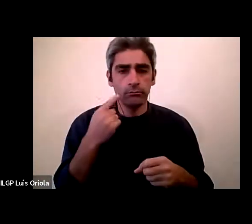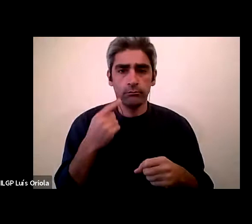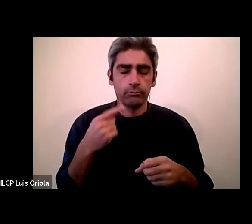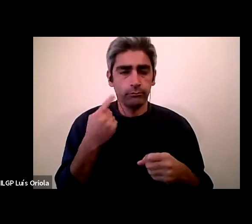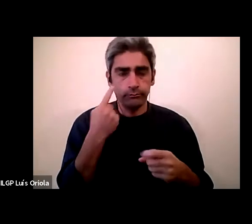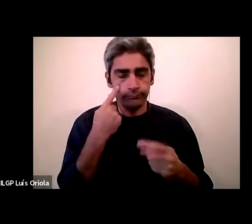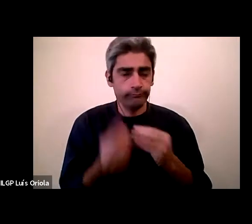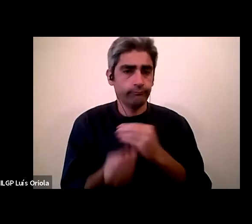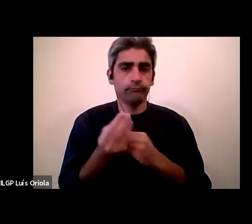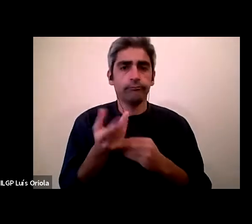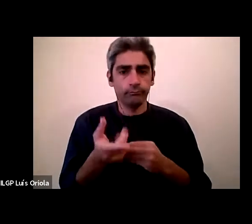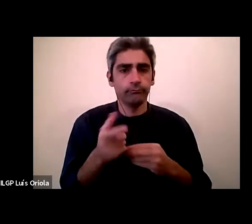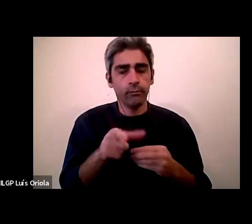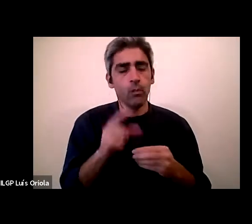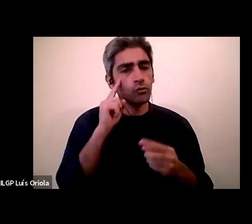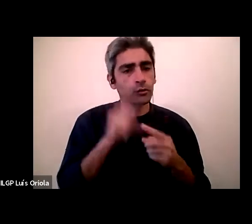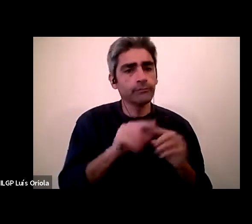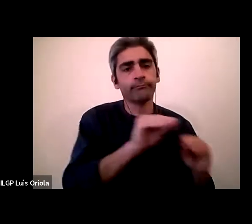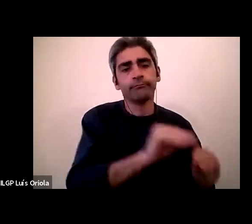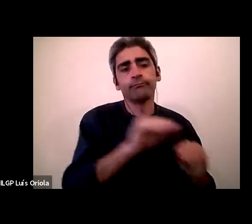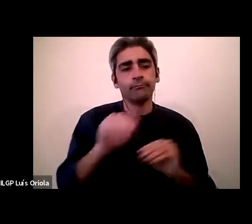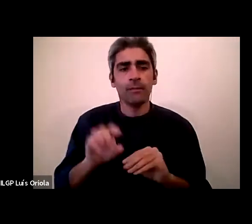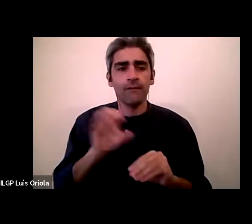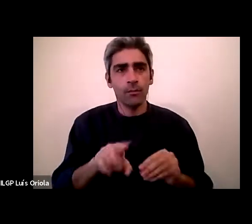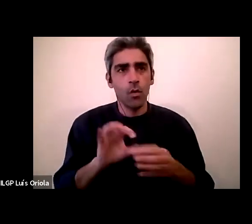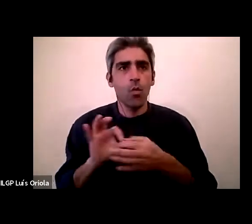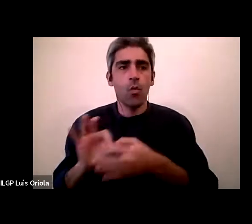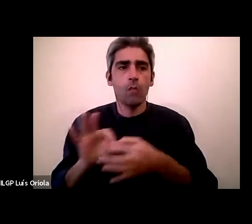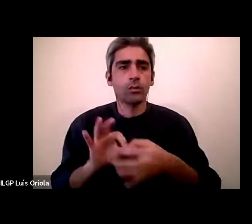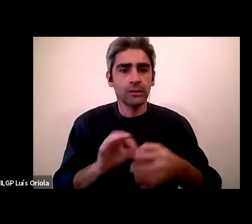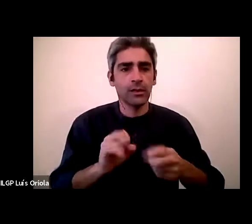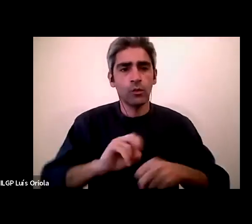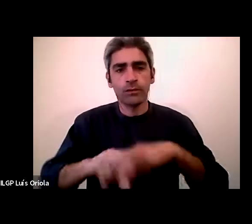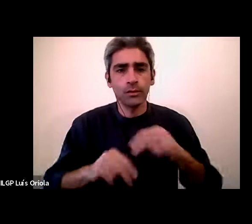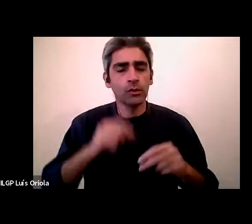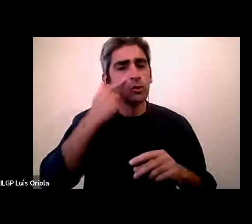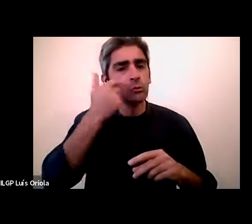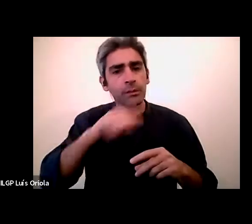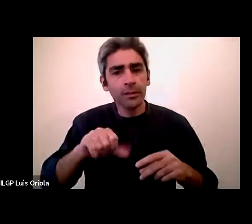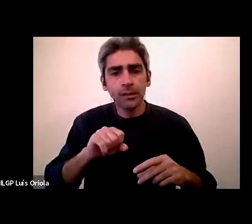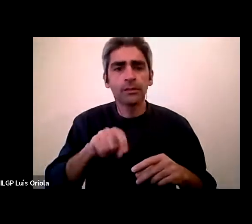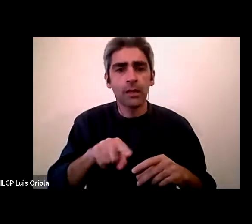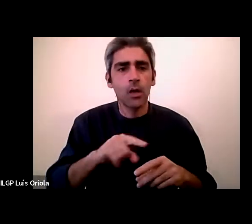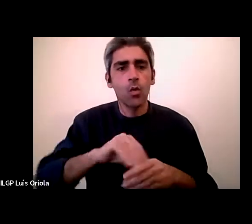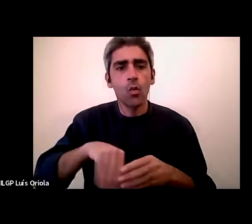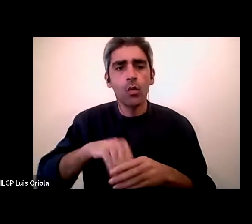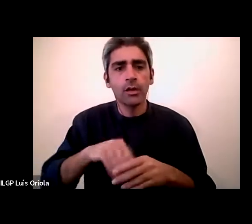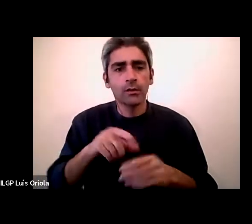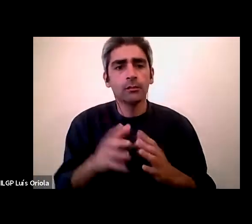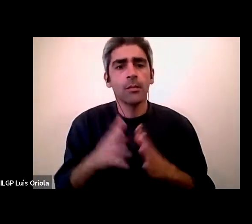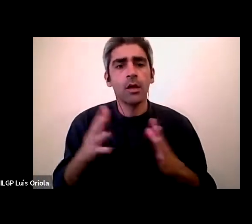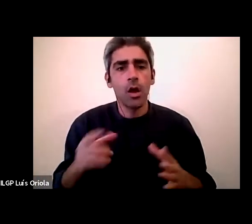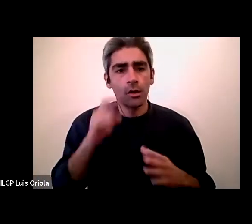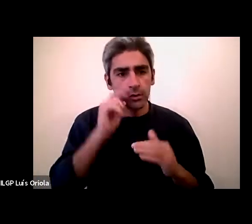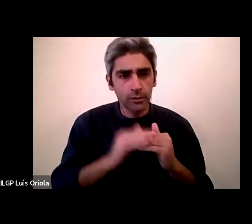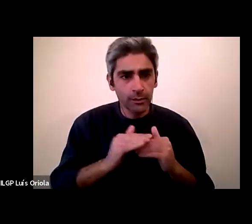é transportar esta dinâmica de colaboração reforçada, de inovação, de experimentação, para um contexto de maior